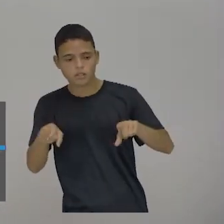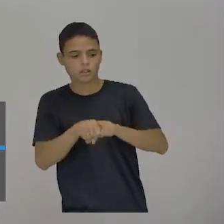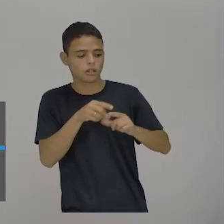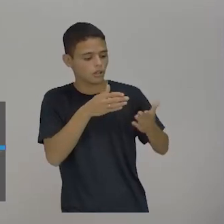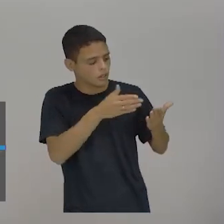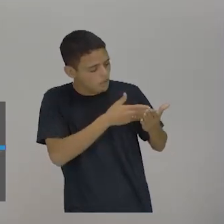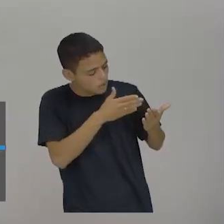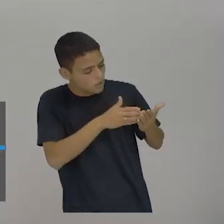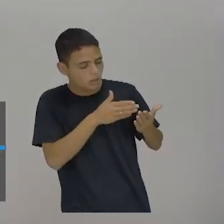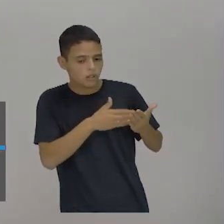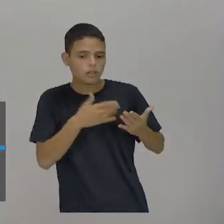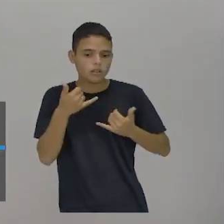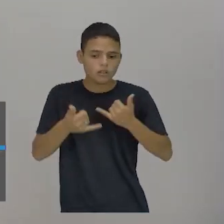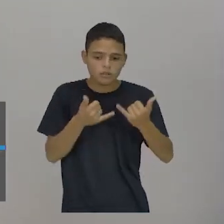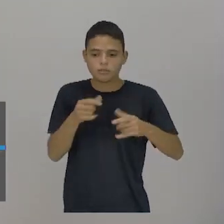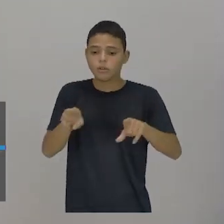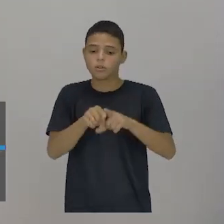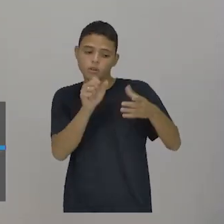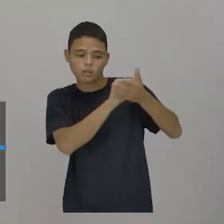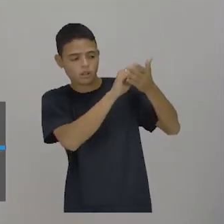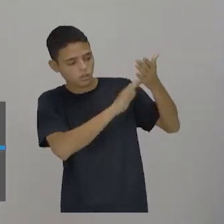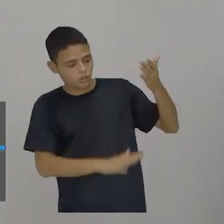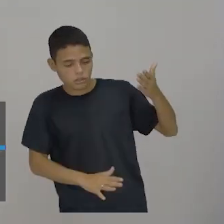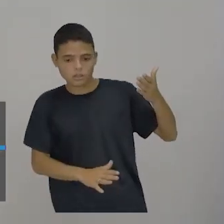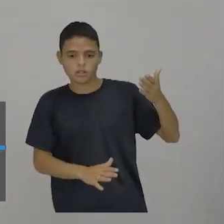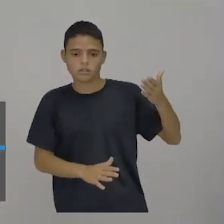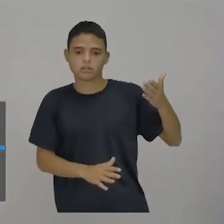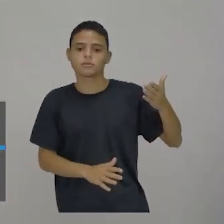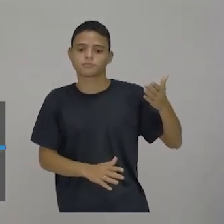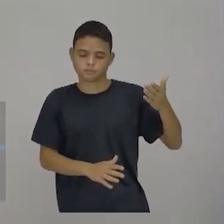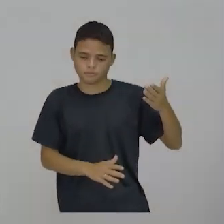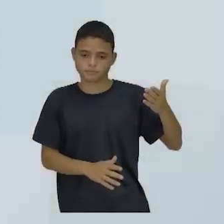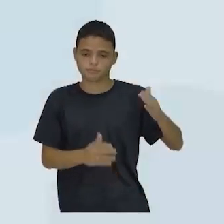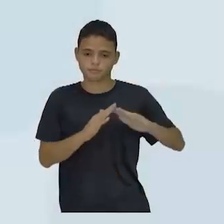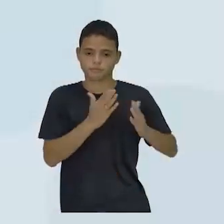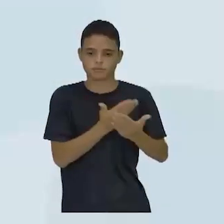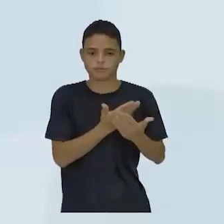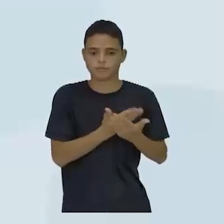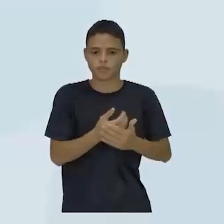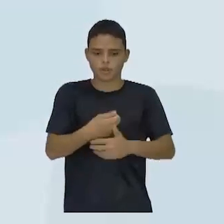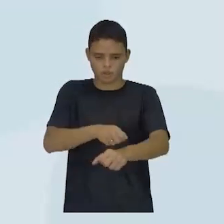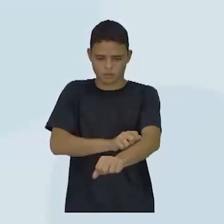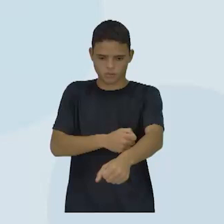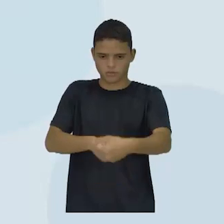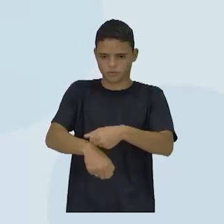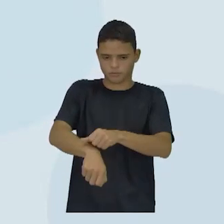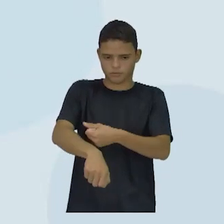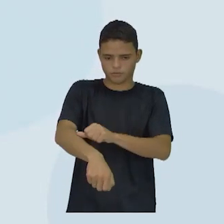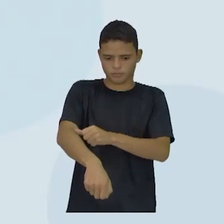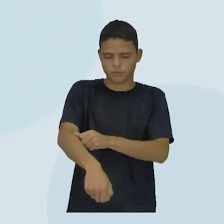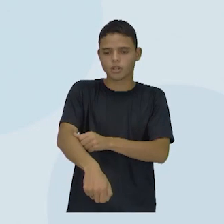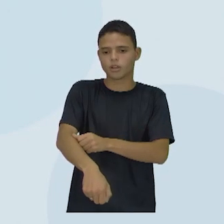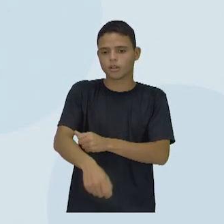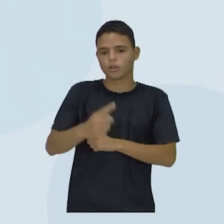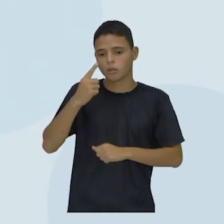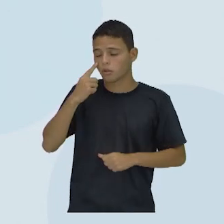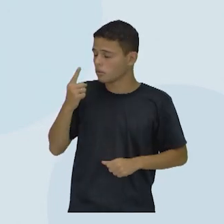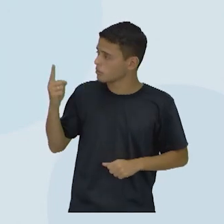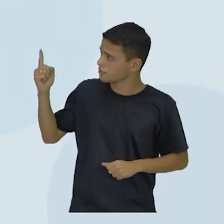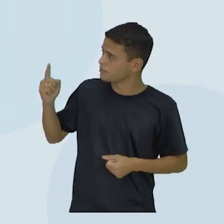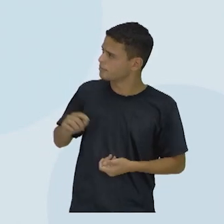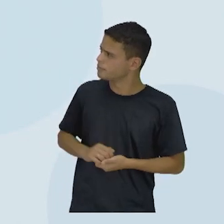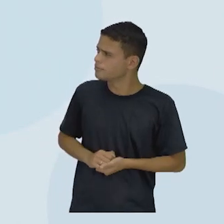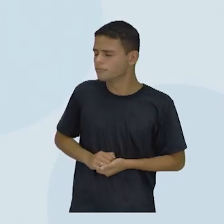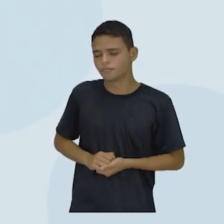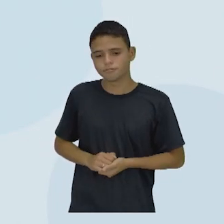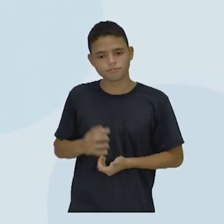ou para uma atividade escolar. E agora, como atividade, eu deixo aí mão na massa. Eu não vou ler todas as etapas, mas eu quero que vocês pensem o seguinte: crie